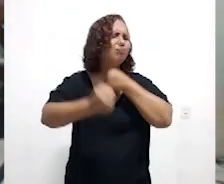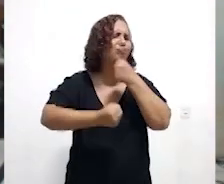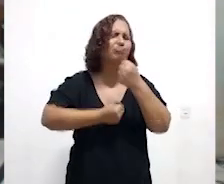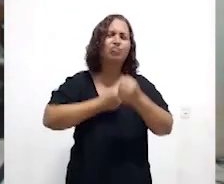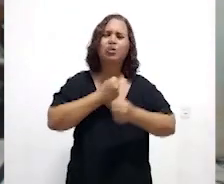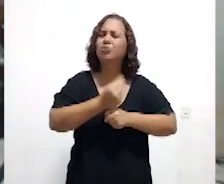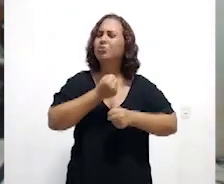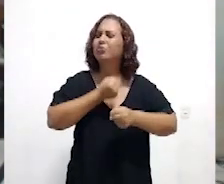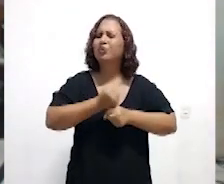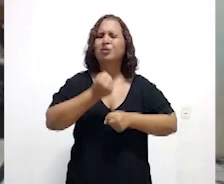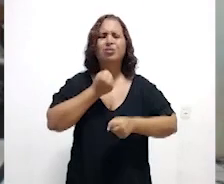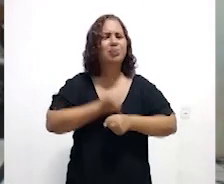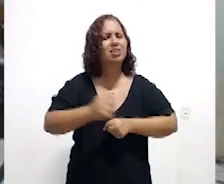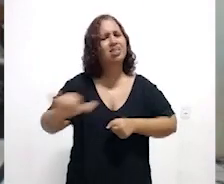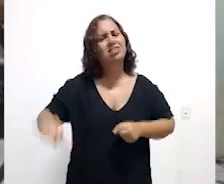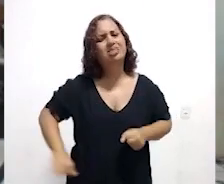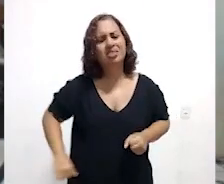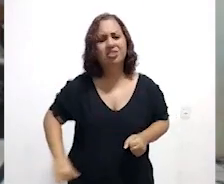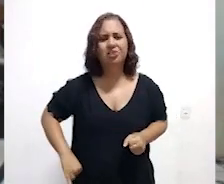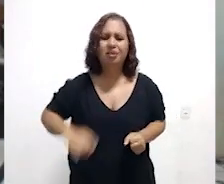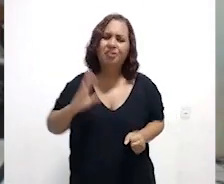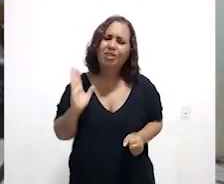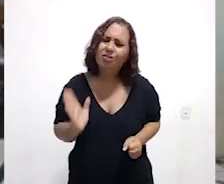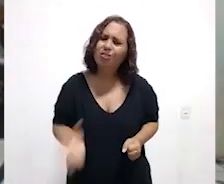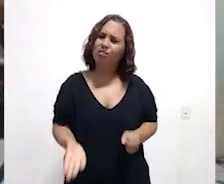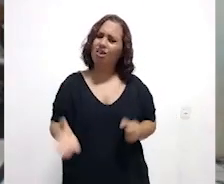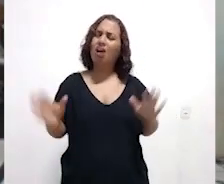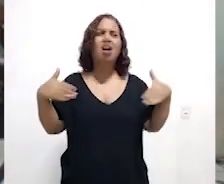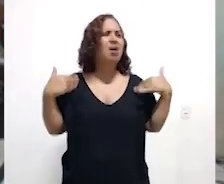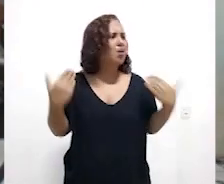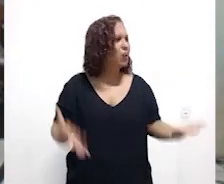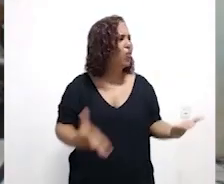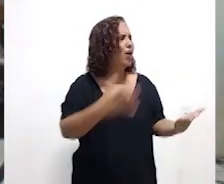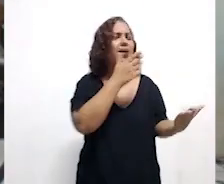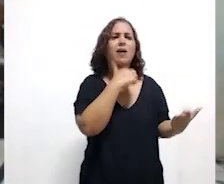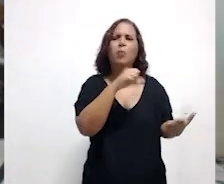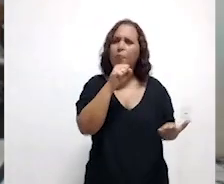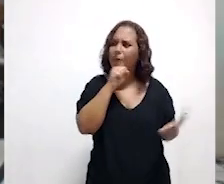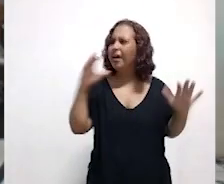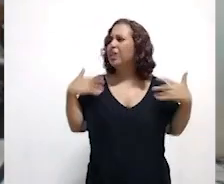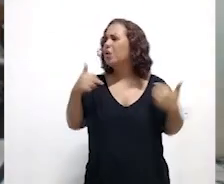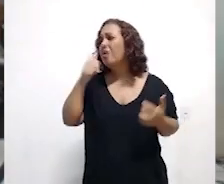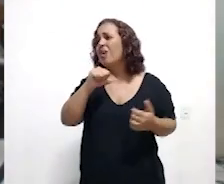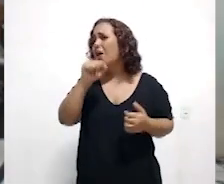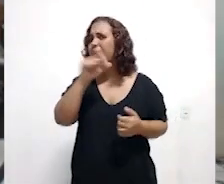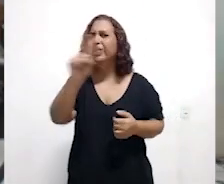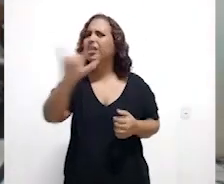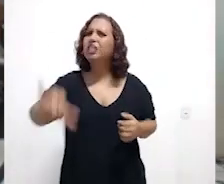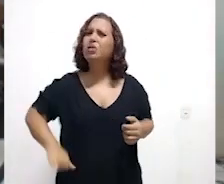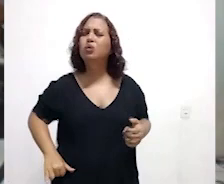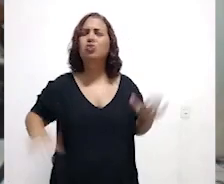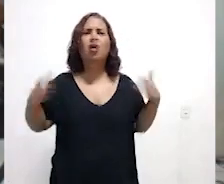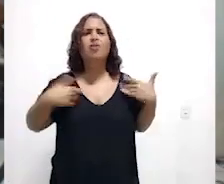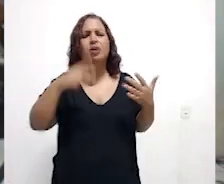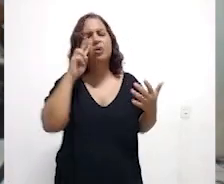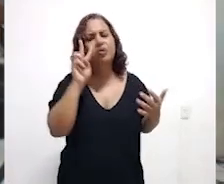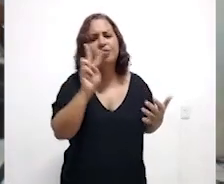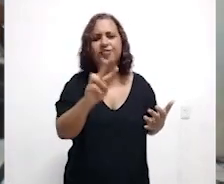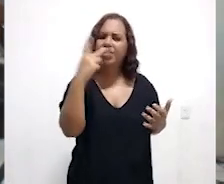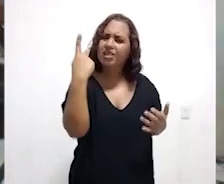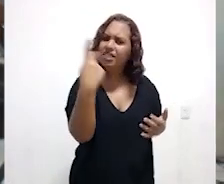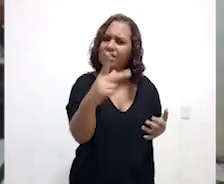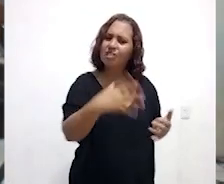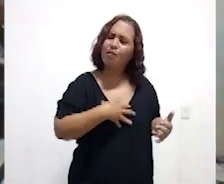tempo. Qual é o pai, qual é a mãe que não sofre ao ver seu filho sendo atormentado por